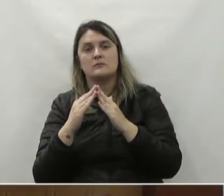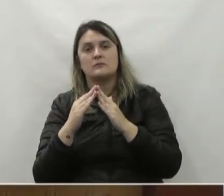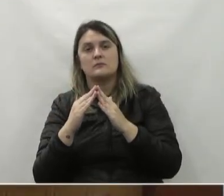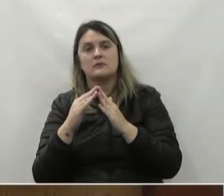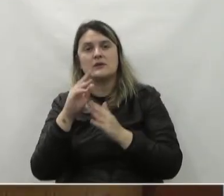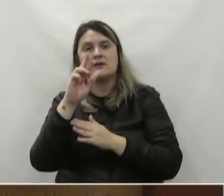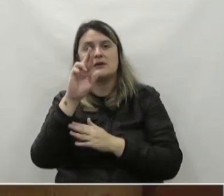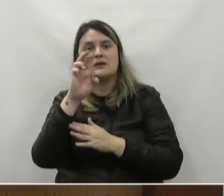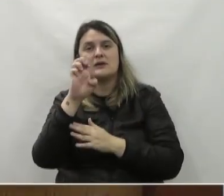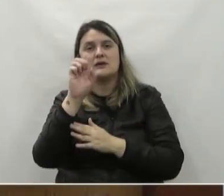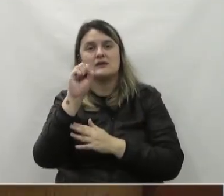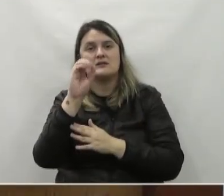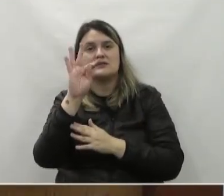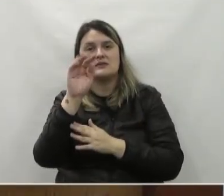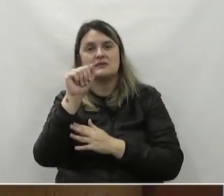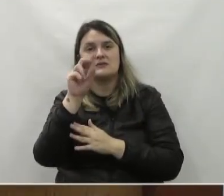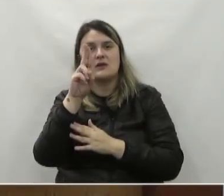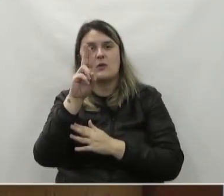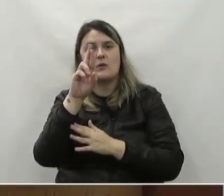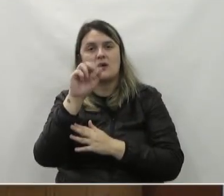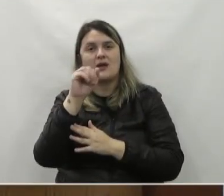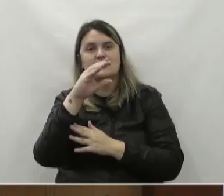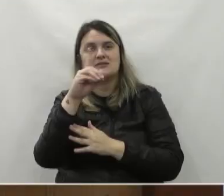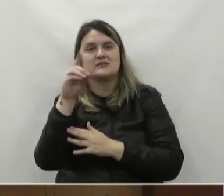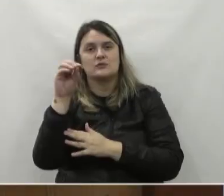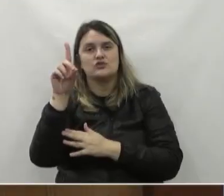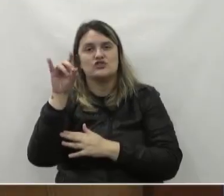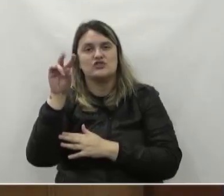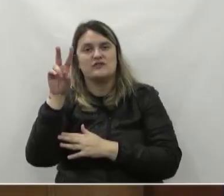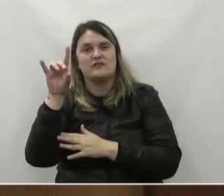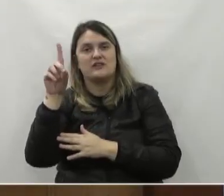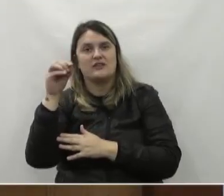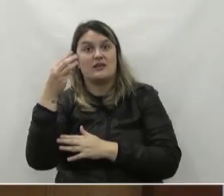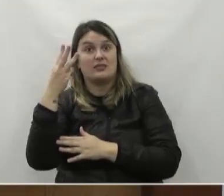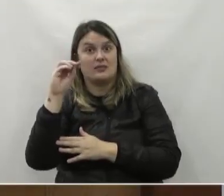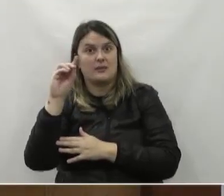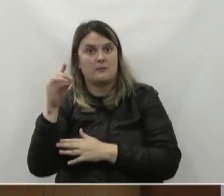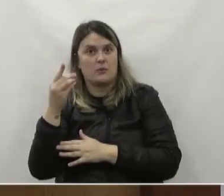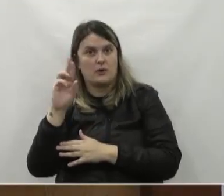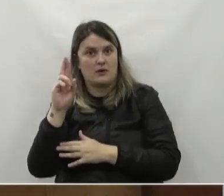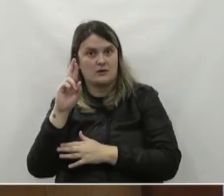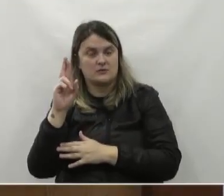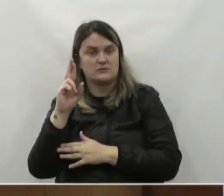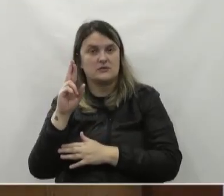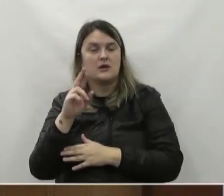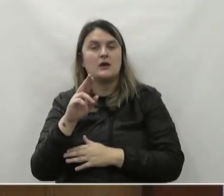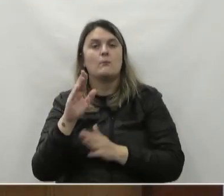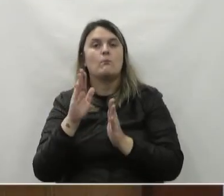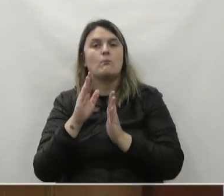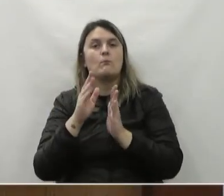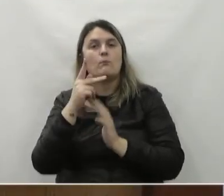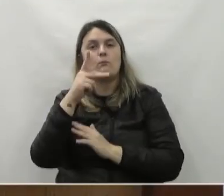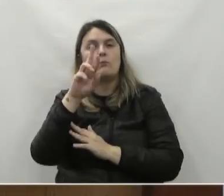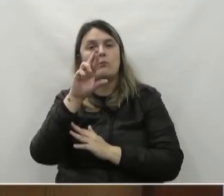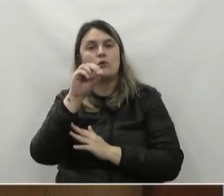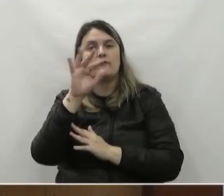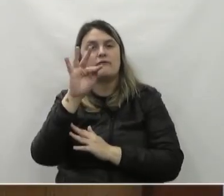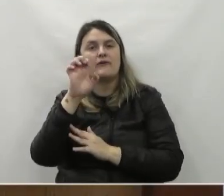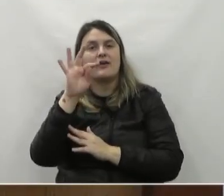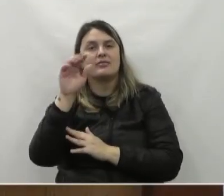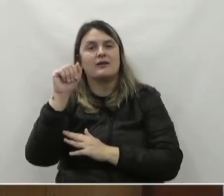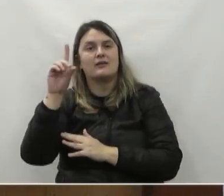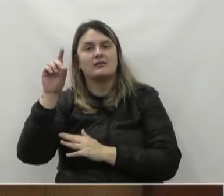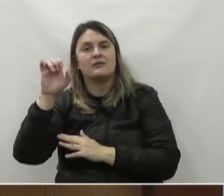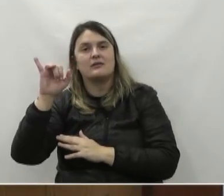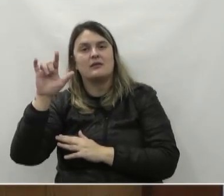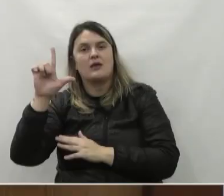Restauração Divina, que é a ACARD, o valor de R$30 mil, a Associação Profeta Daniel, o valor de R$30 mil,